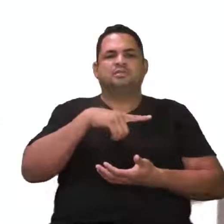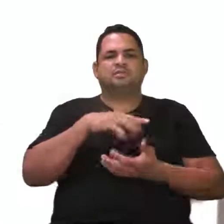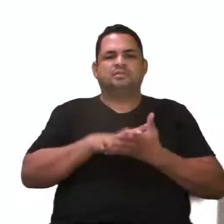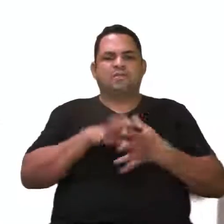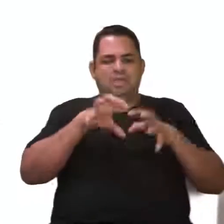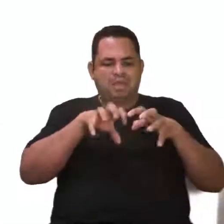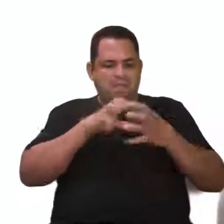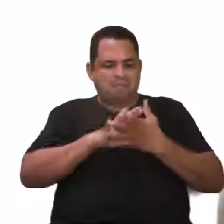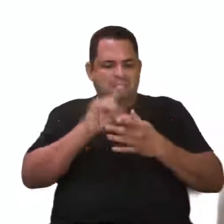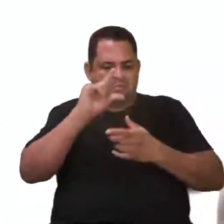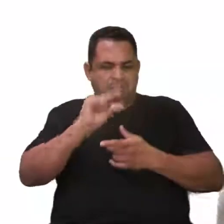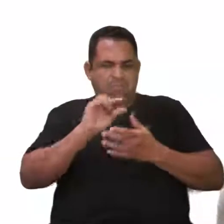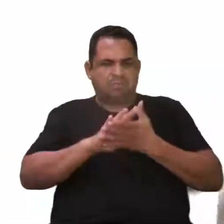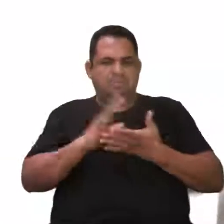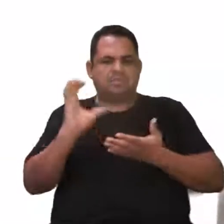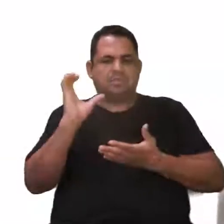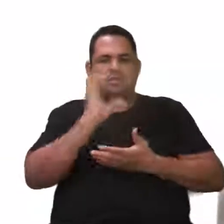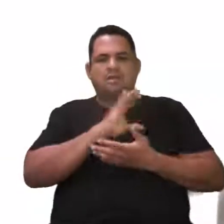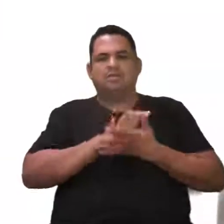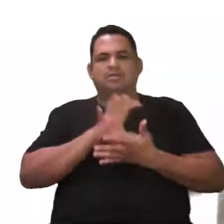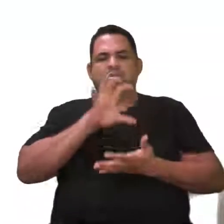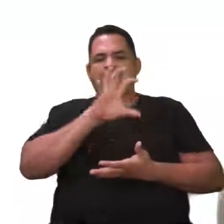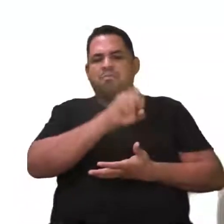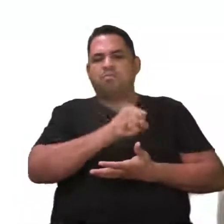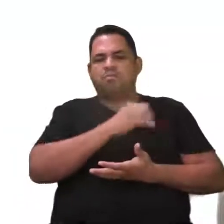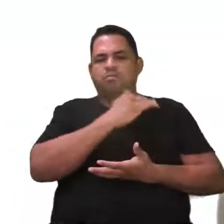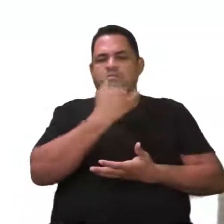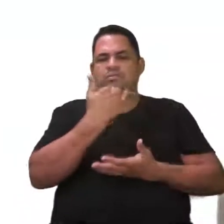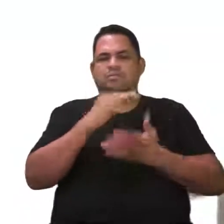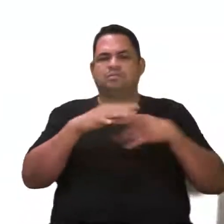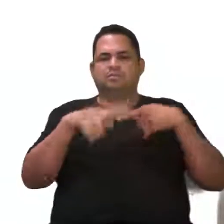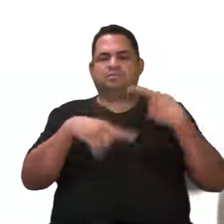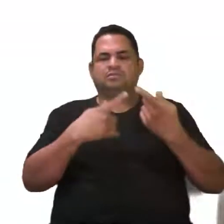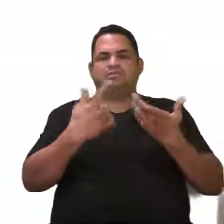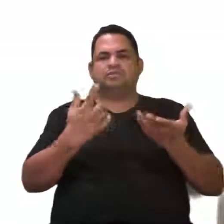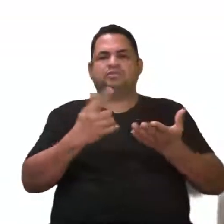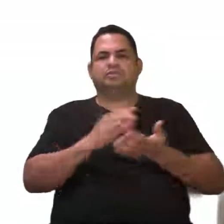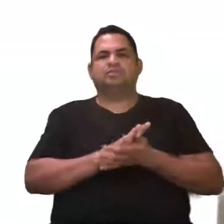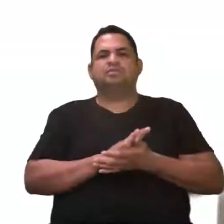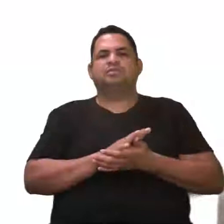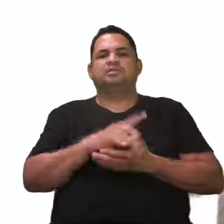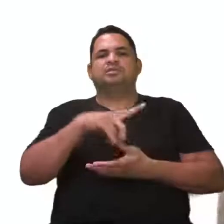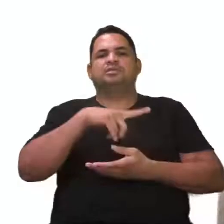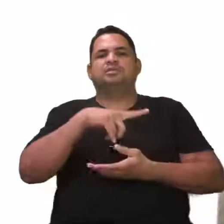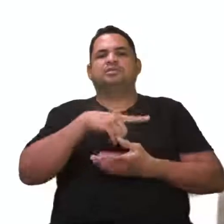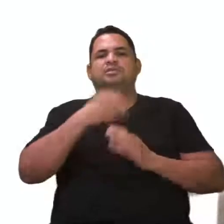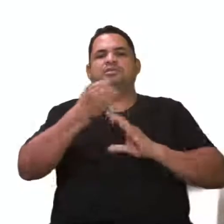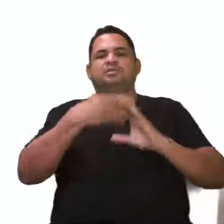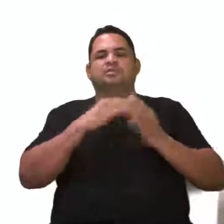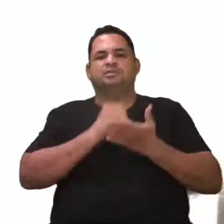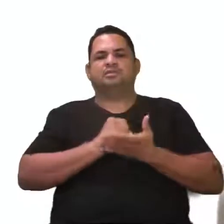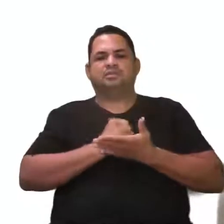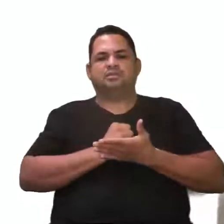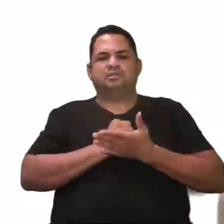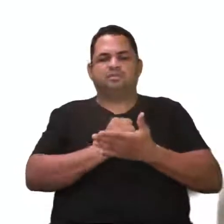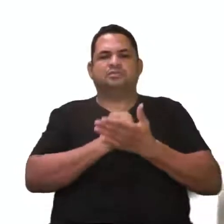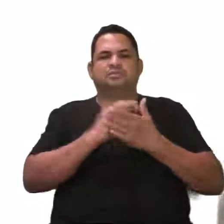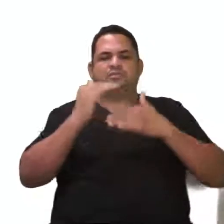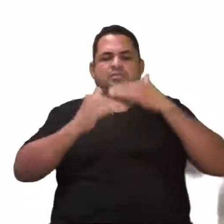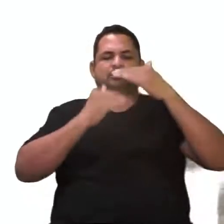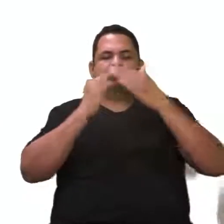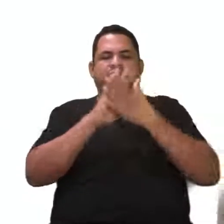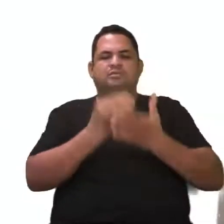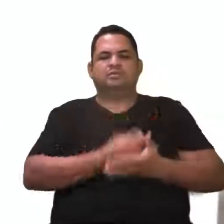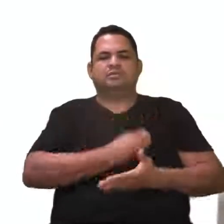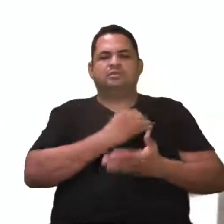pequena, rapidamente era predado e a seleção natural age para aquela característica que vai favorecer o desenvolvimento e